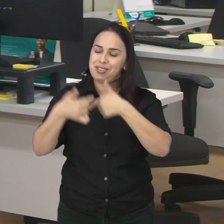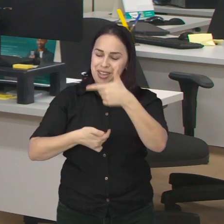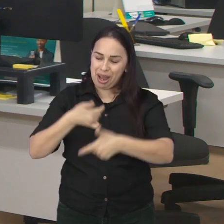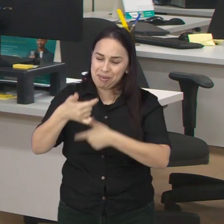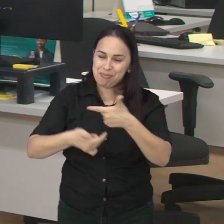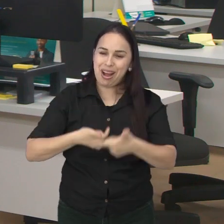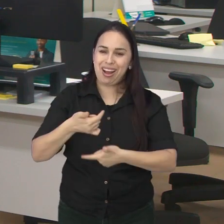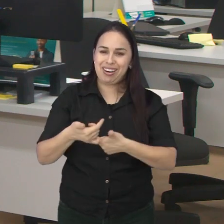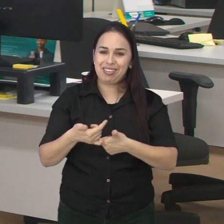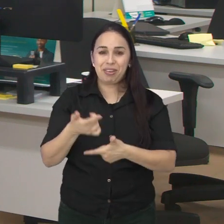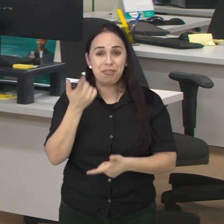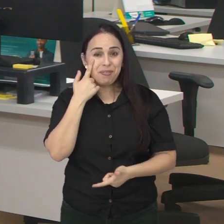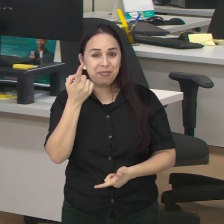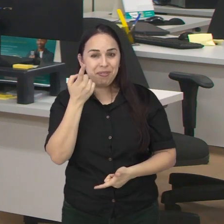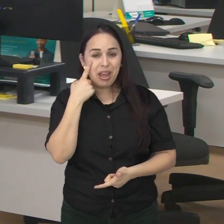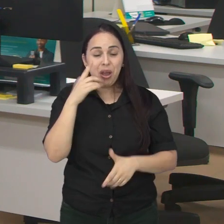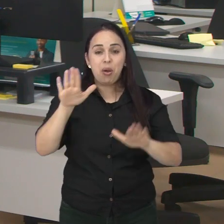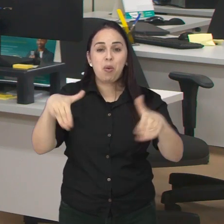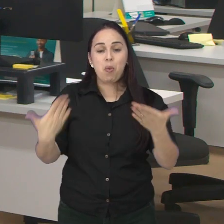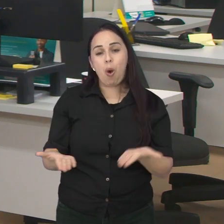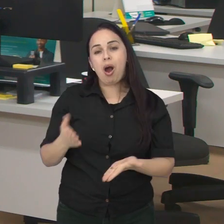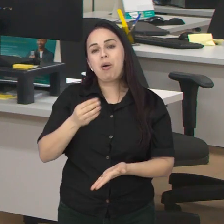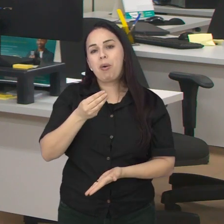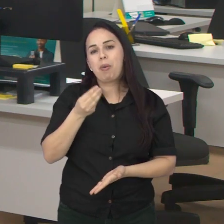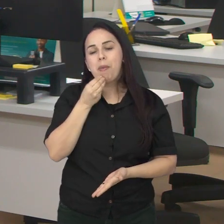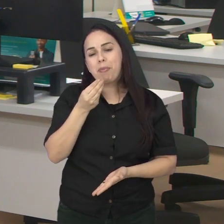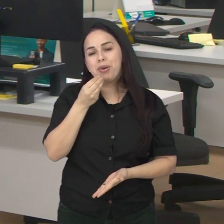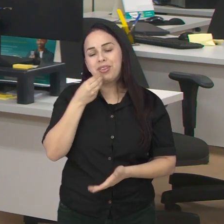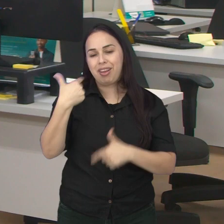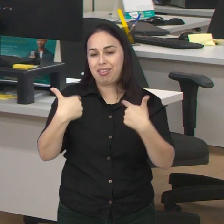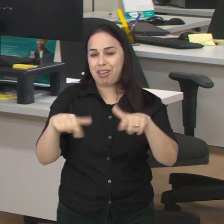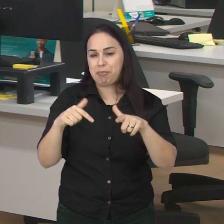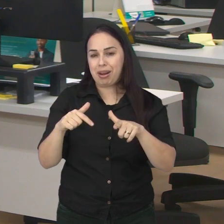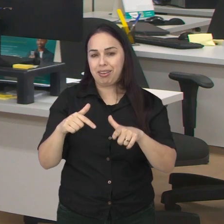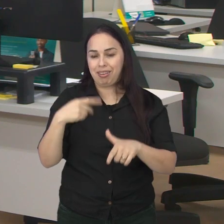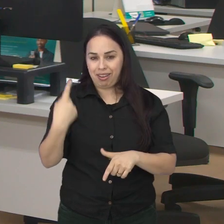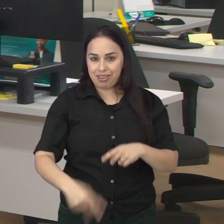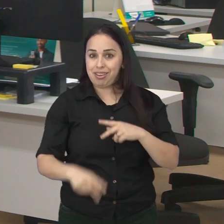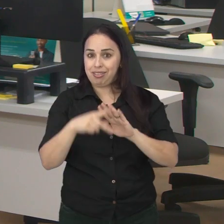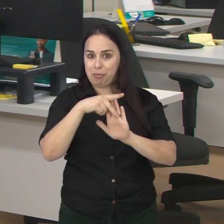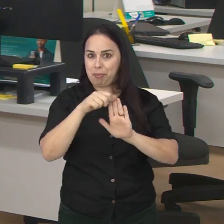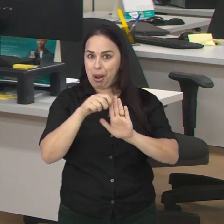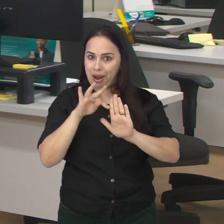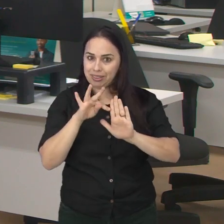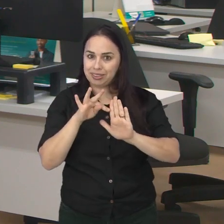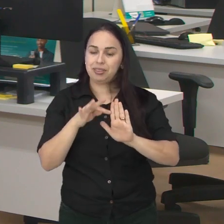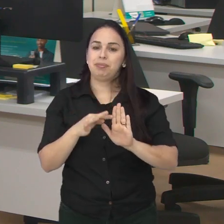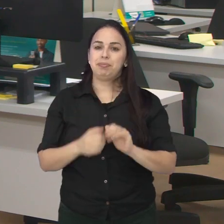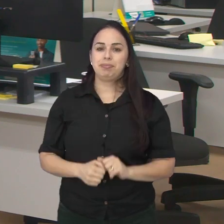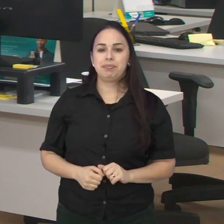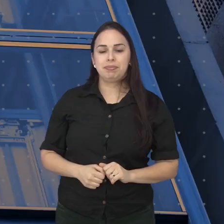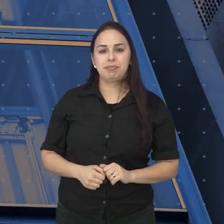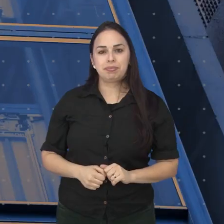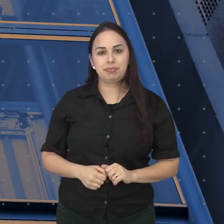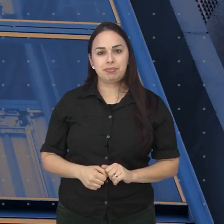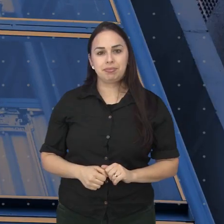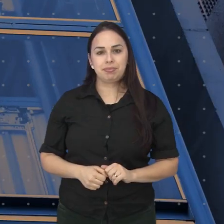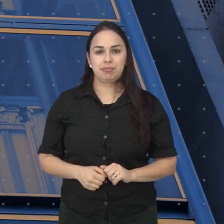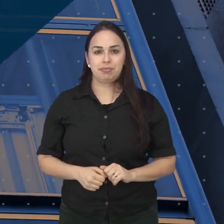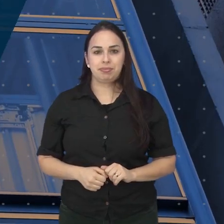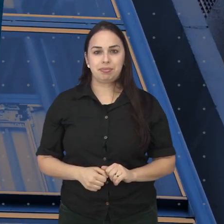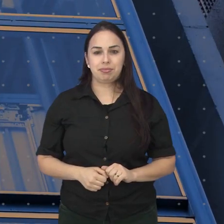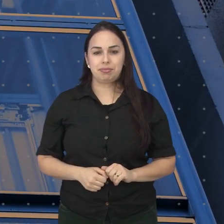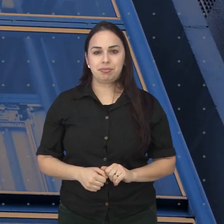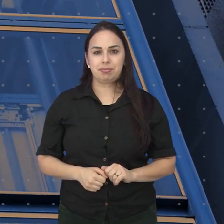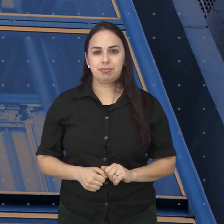de emprego, vamos ver na nossa agenda de serviços quais são as oportunidades de trabalho disponíveis aqui no PAT de São José?